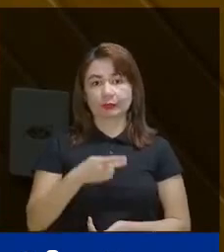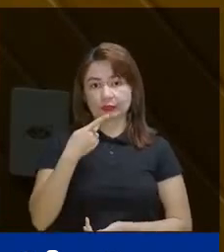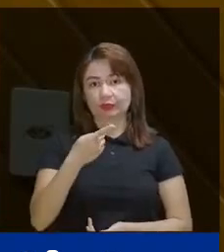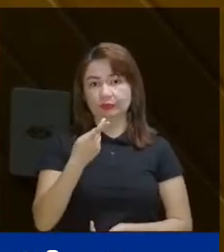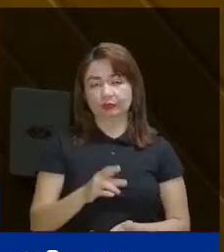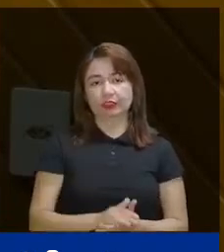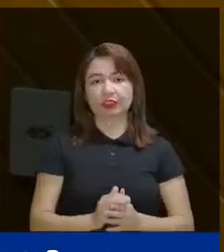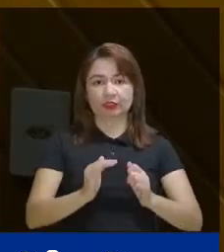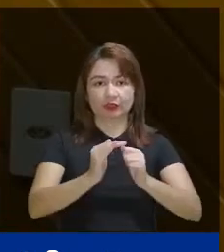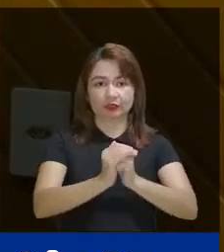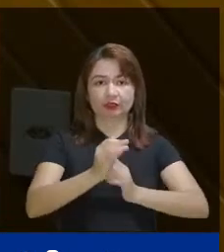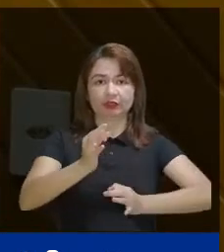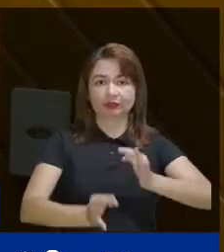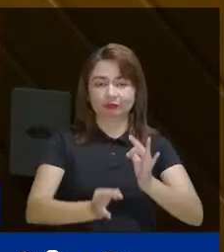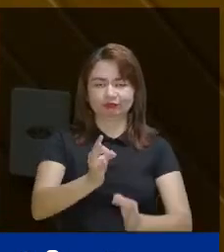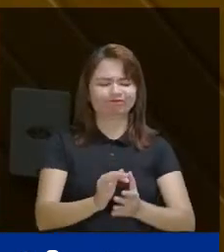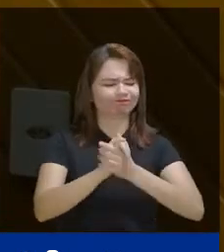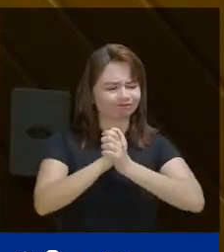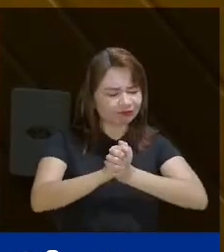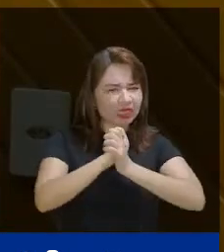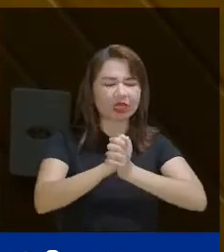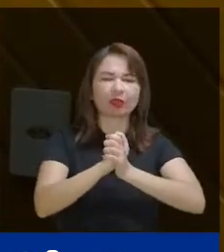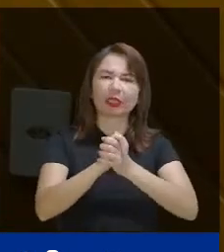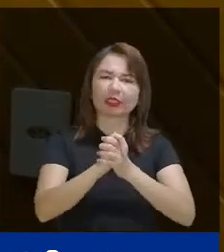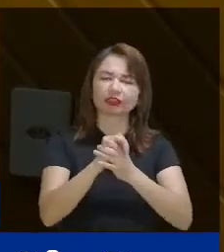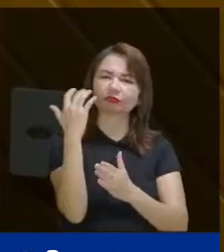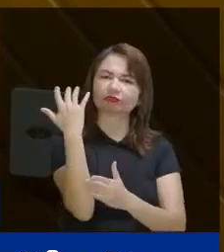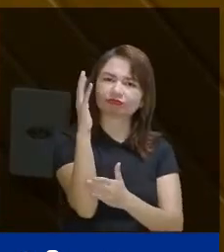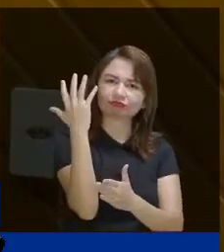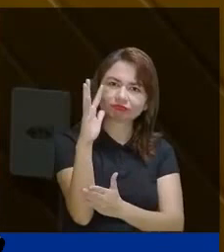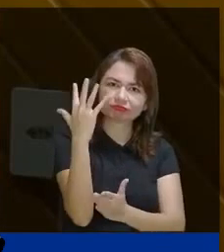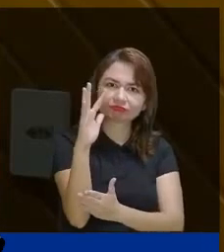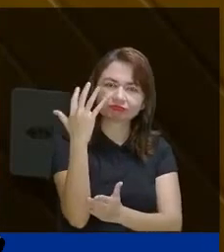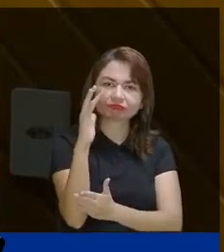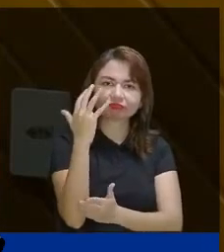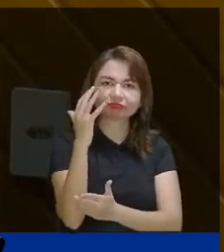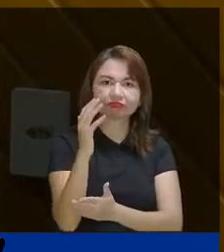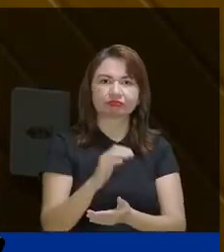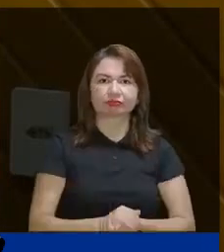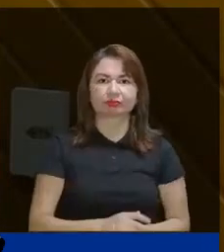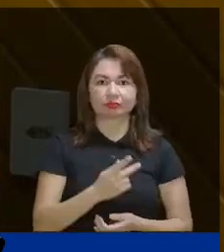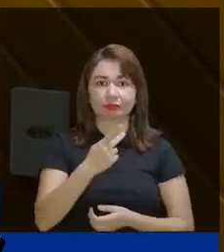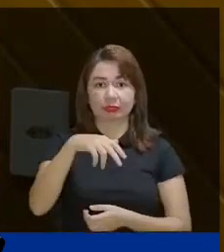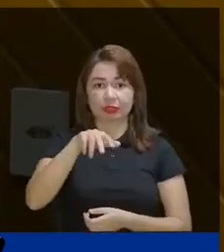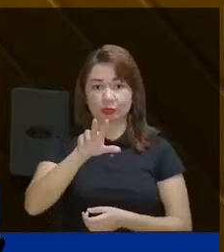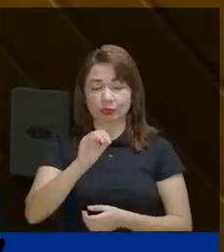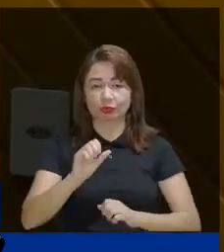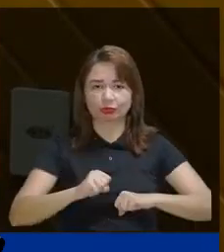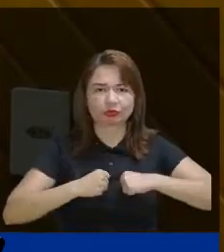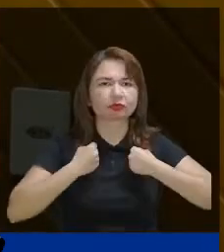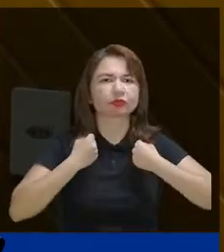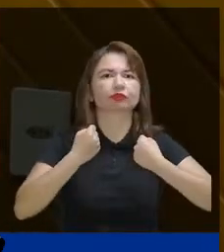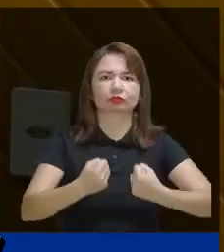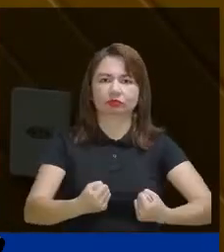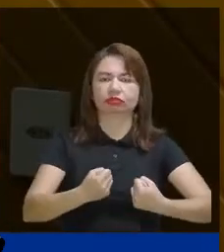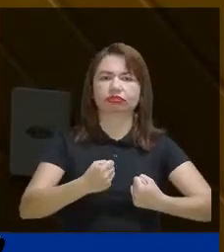tribunal está de parabéns pela atuação, também, doutor Paulo Madeira, pelo empenho e